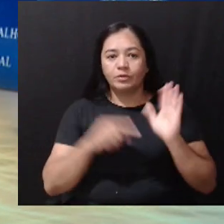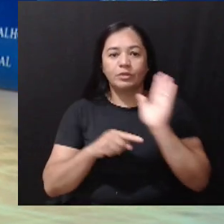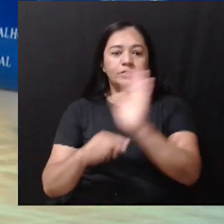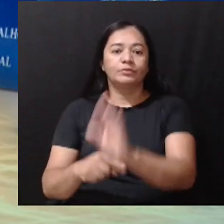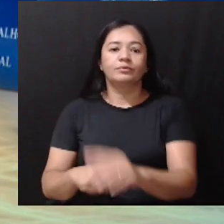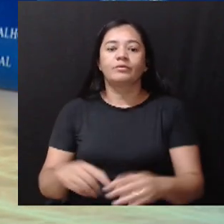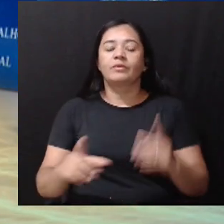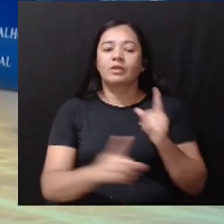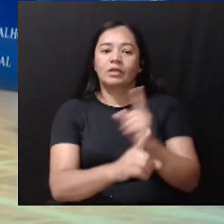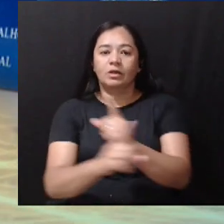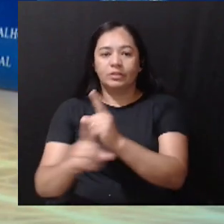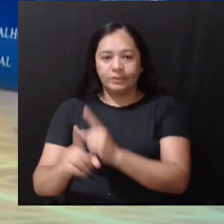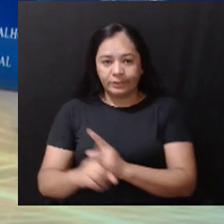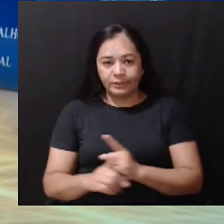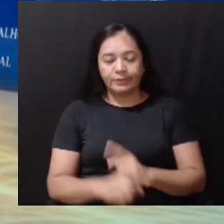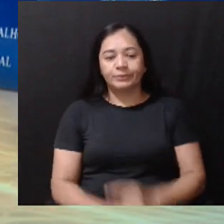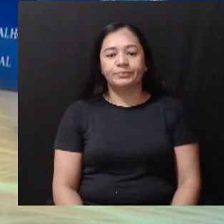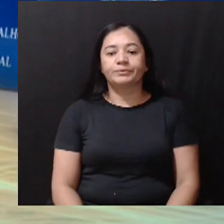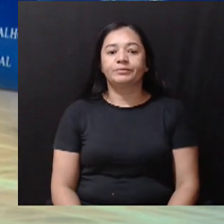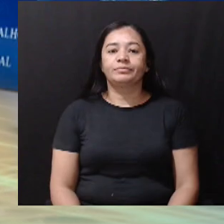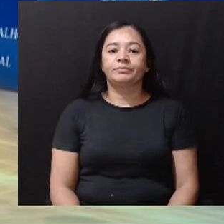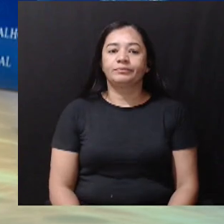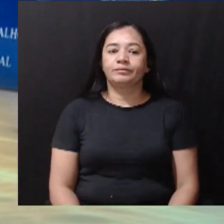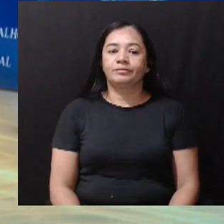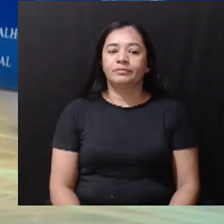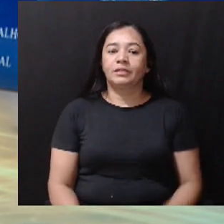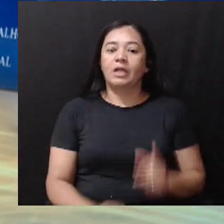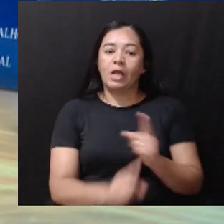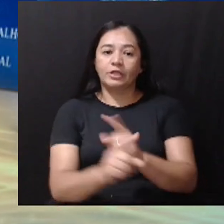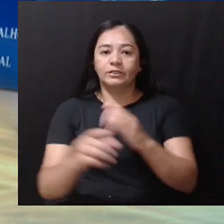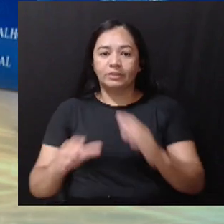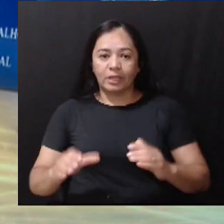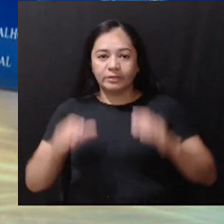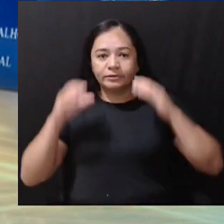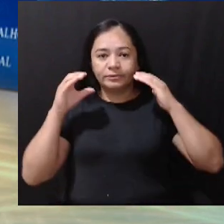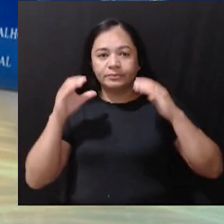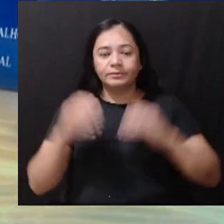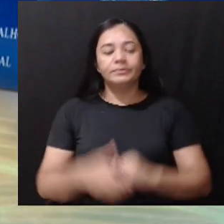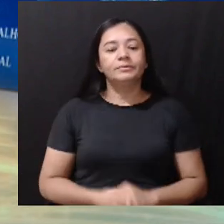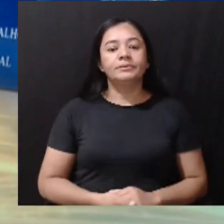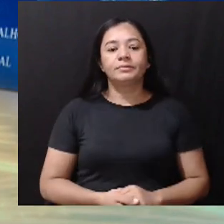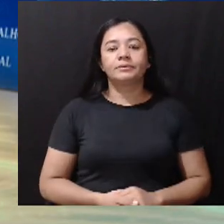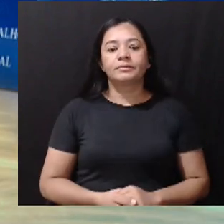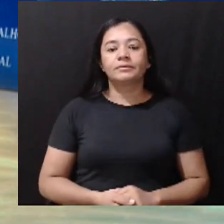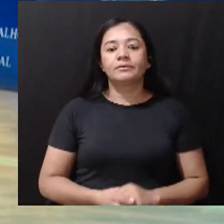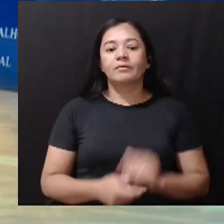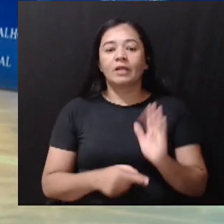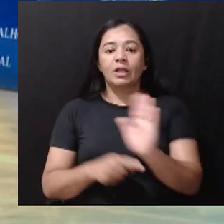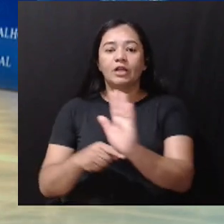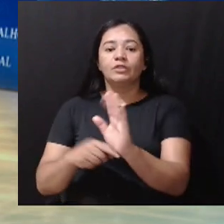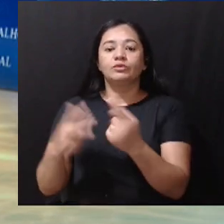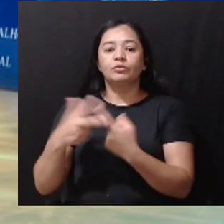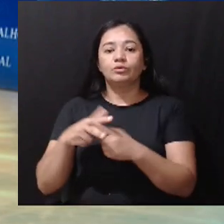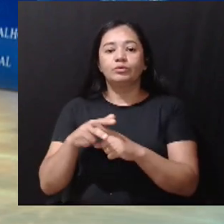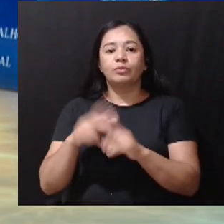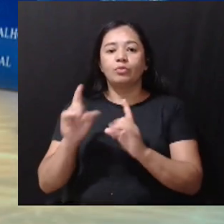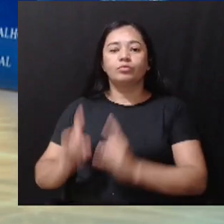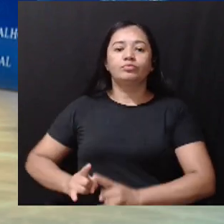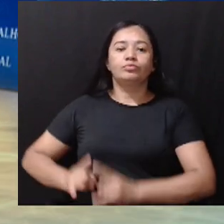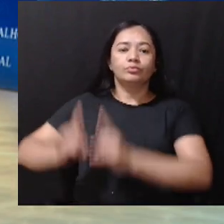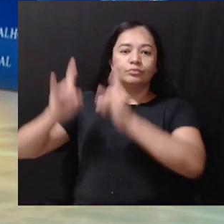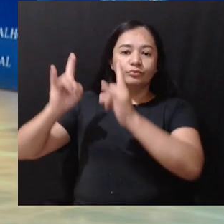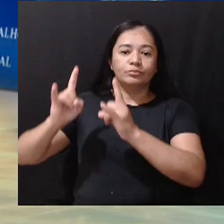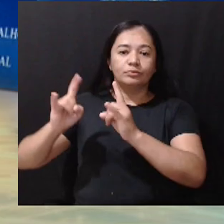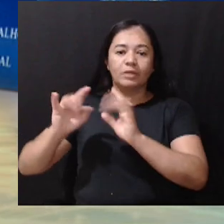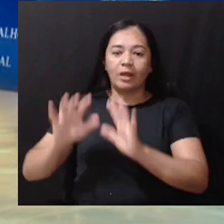atendente balconista, atendente de lanchonete, auxiliar de manutenção predial. Esta vaga